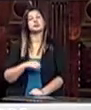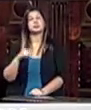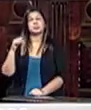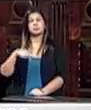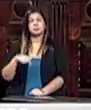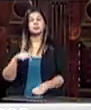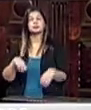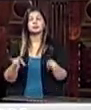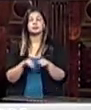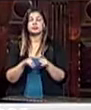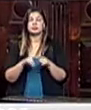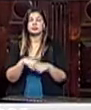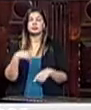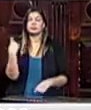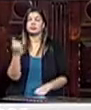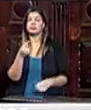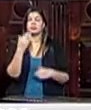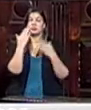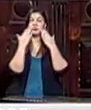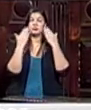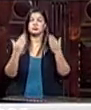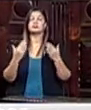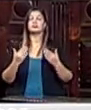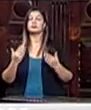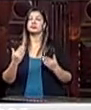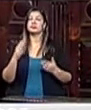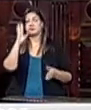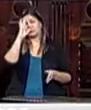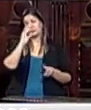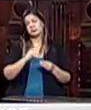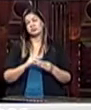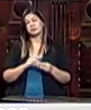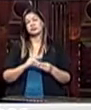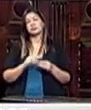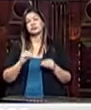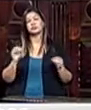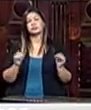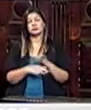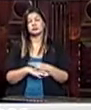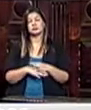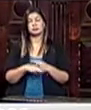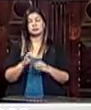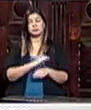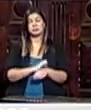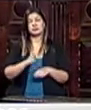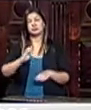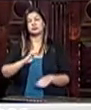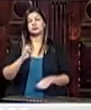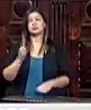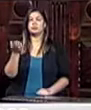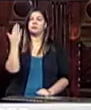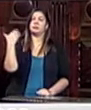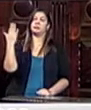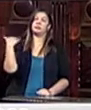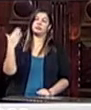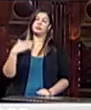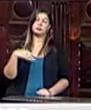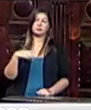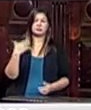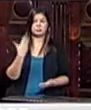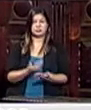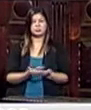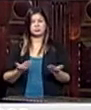Aqui, nós estamos diante da conclusão do Estado mínimo que vem da era do tucanato.